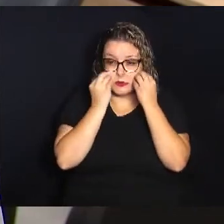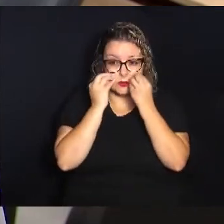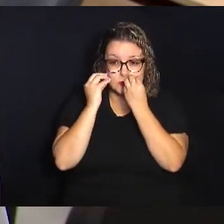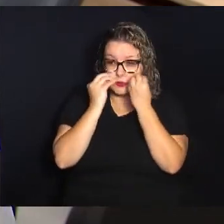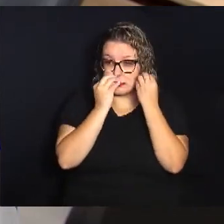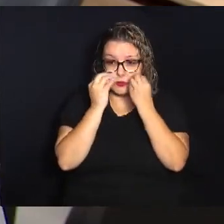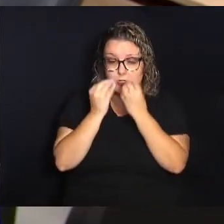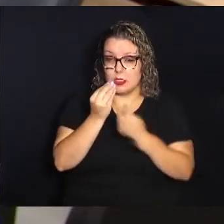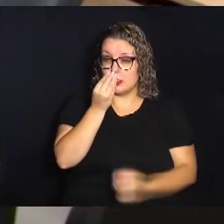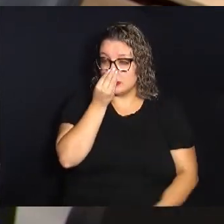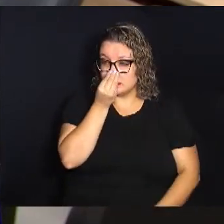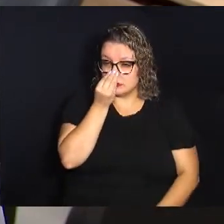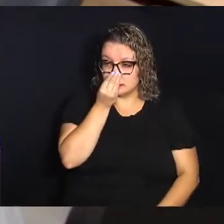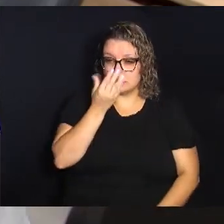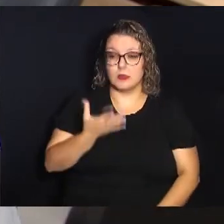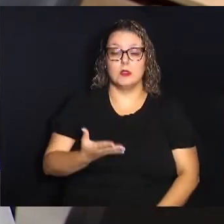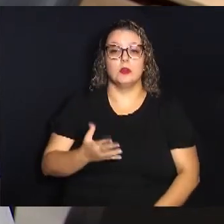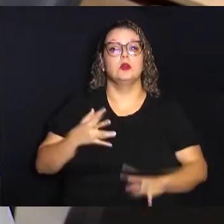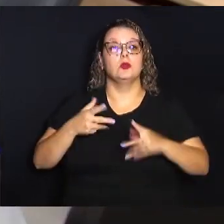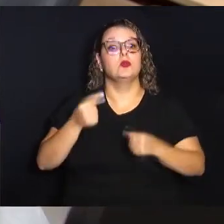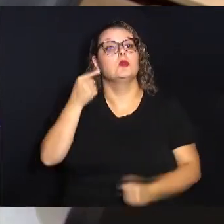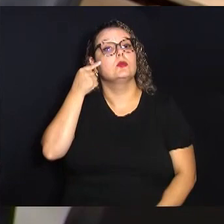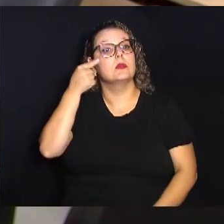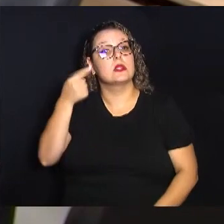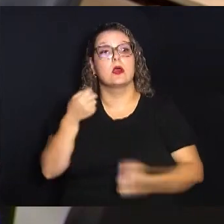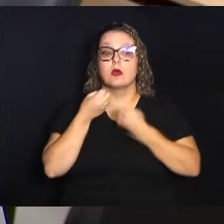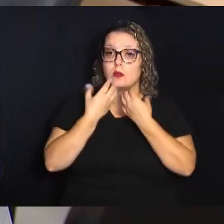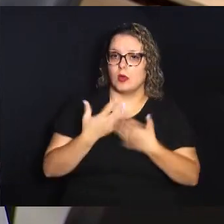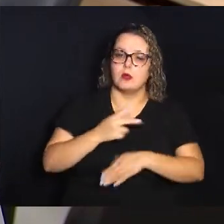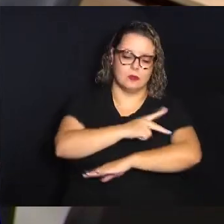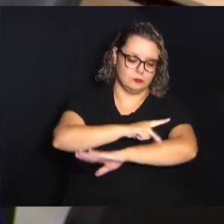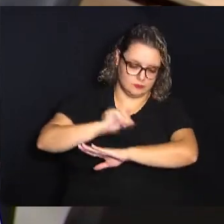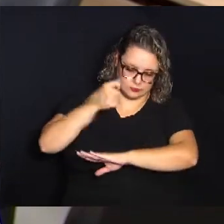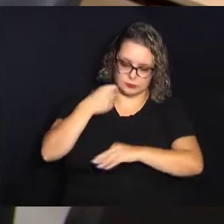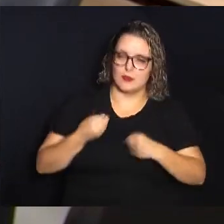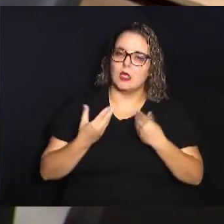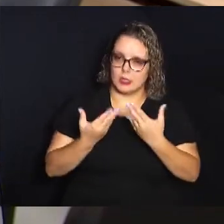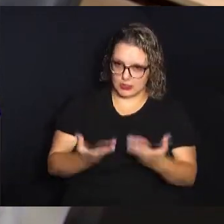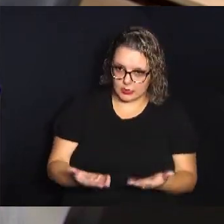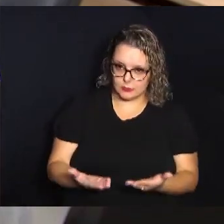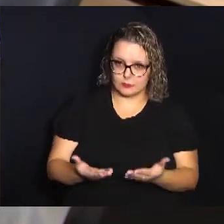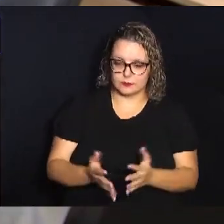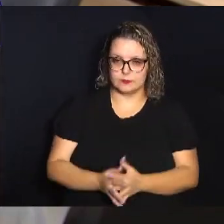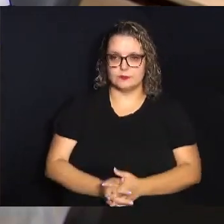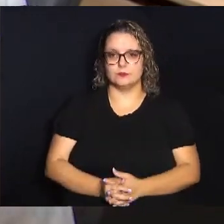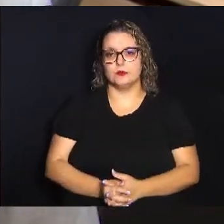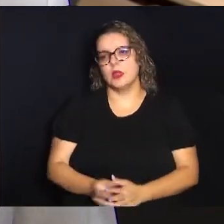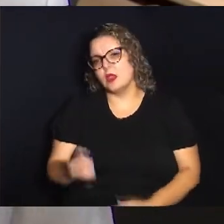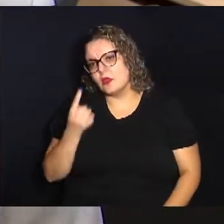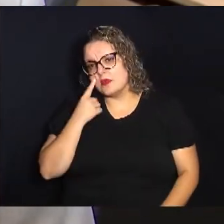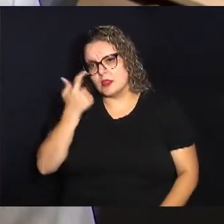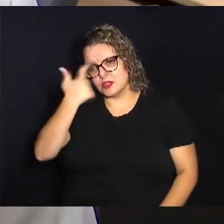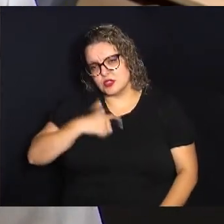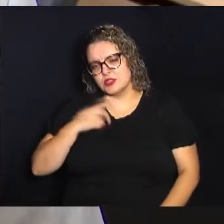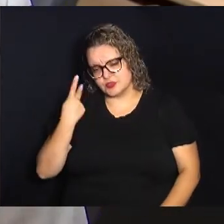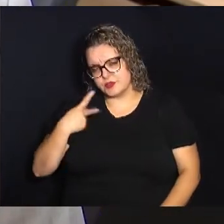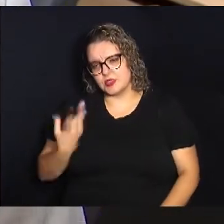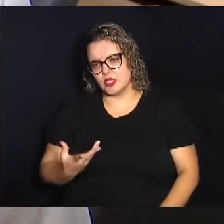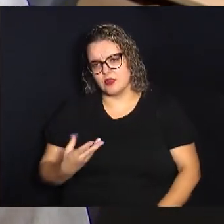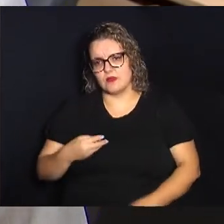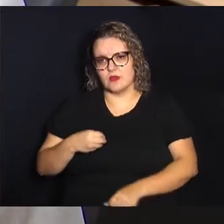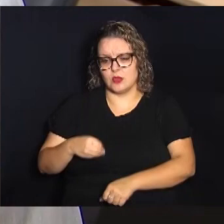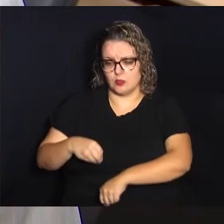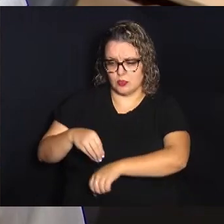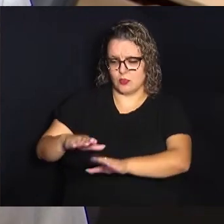pode com pó então tem várias coisas tudo que você pensar de bom o asfalto a pavimentação Ela traz e veja bem esse Vereador